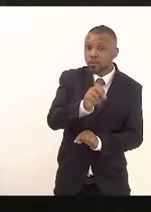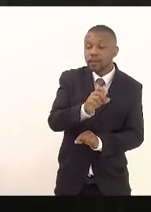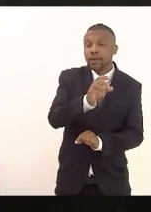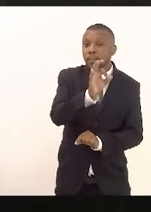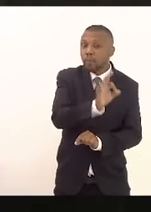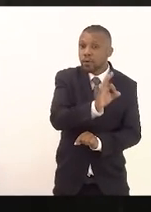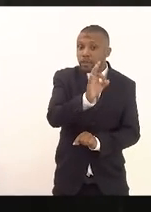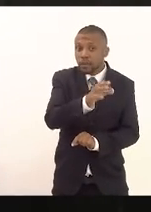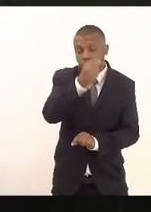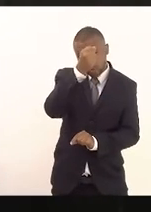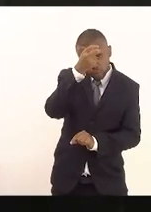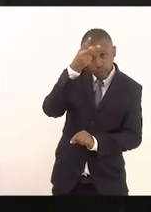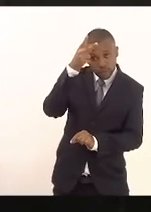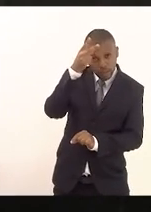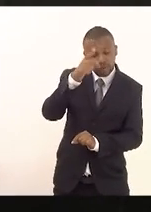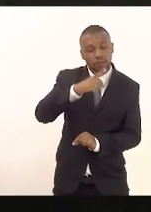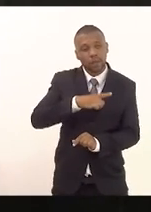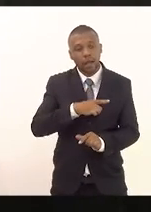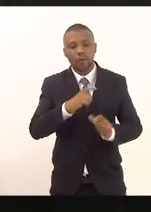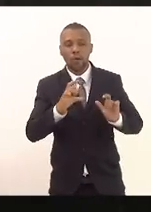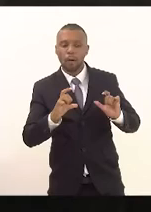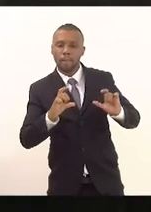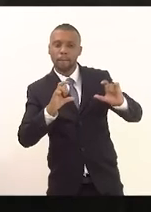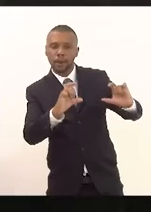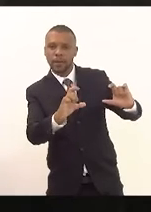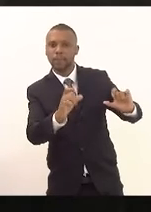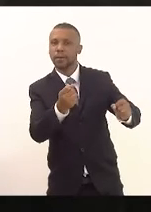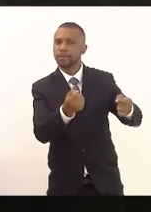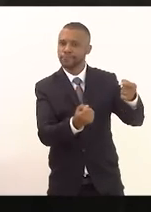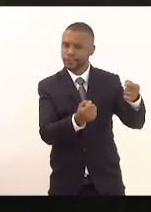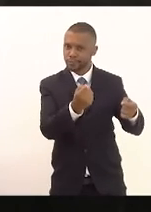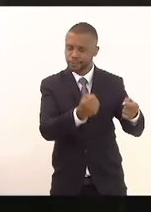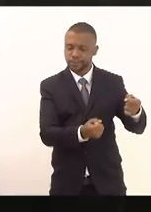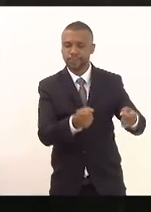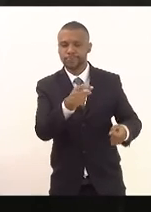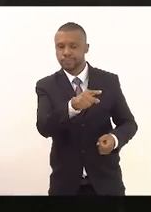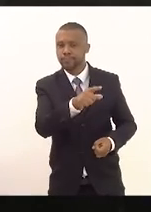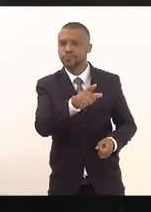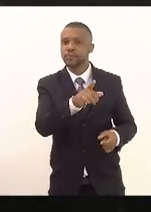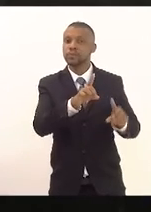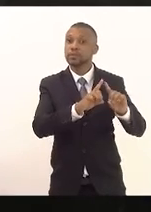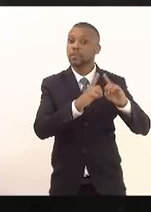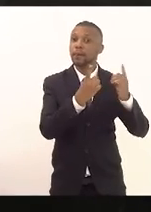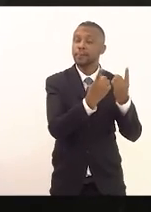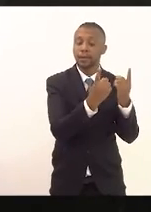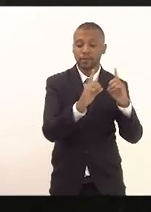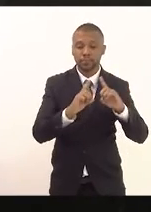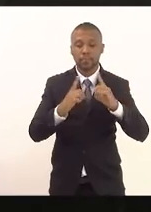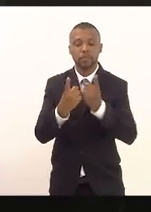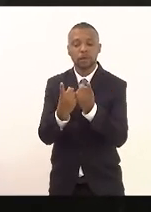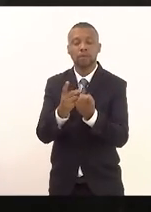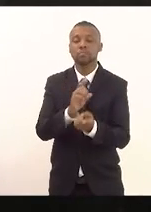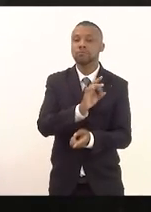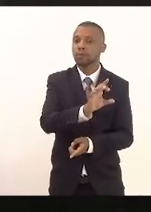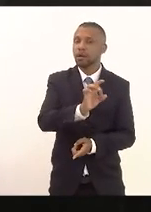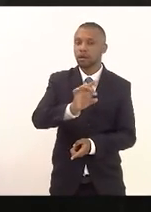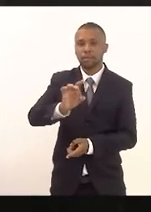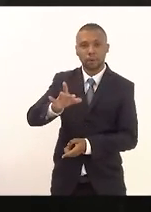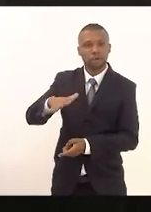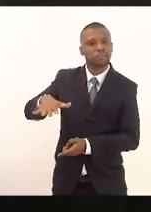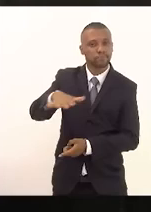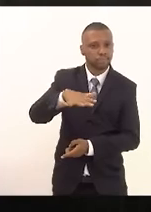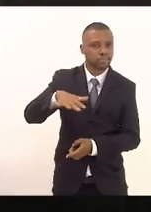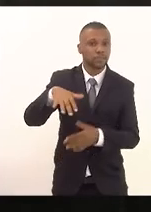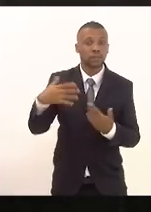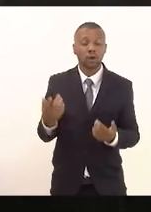os emplacamentos do veículo na sua jurisdição bom então é